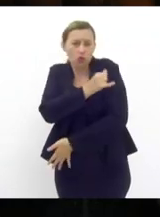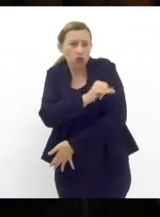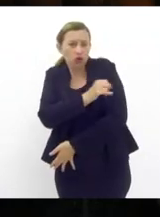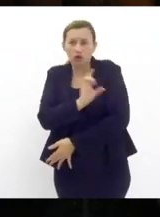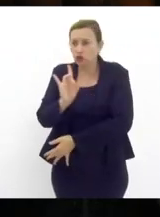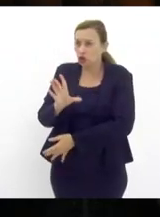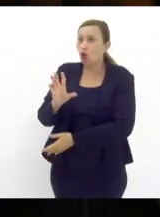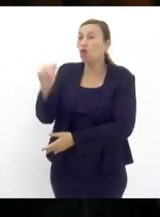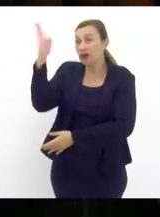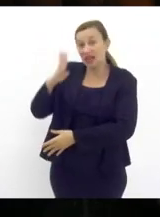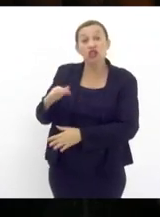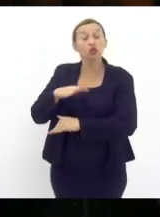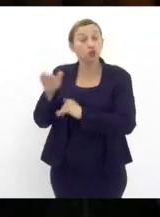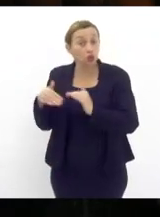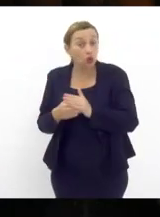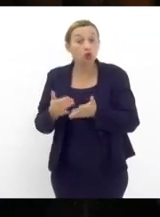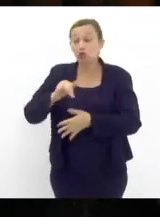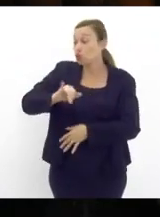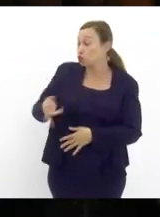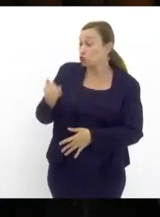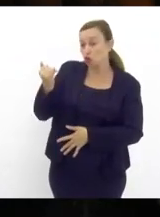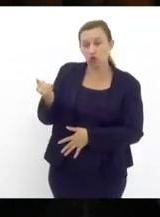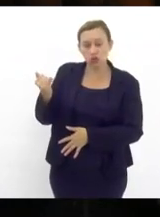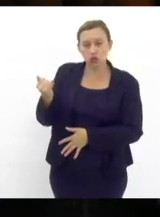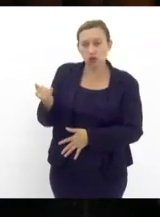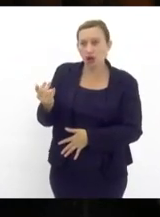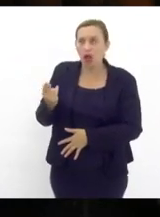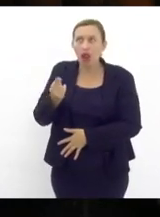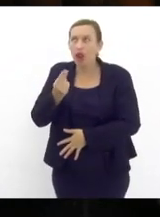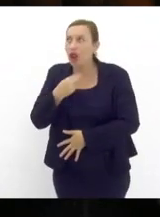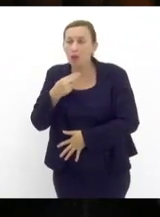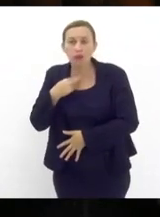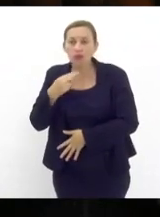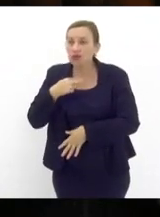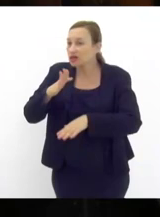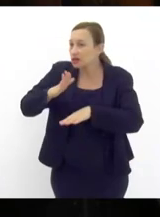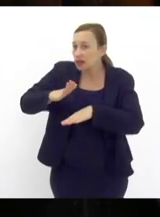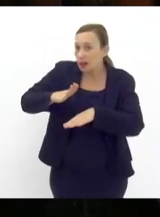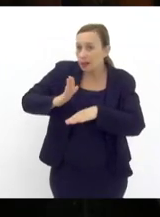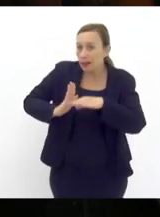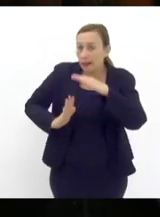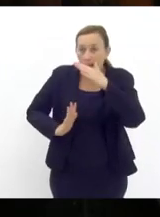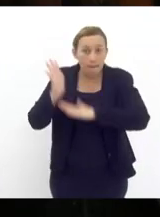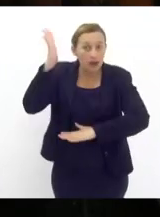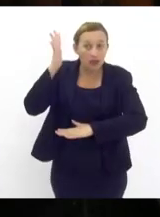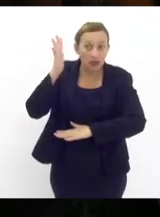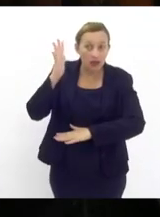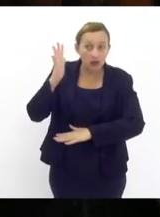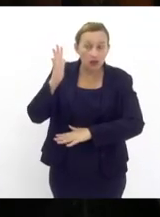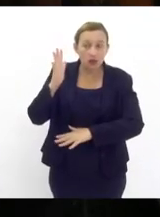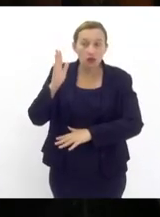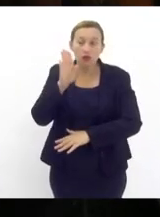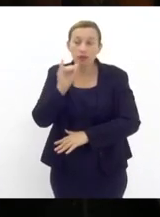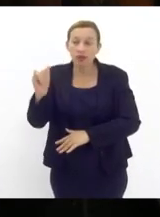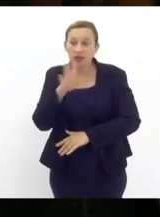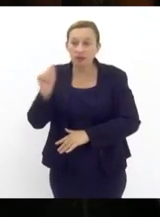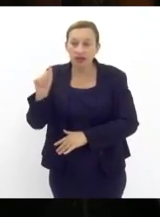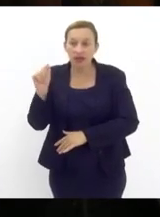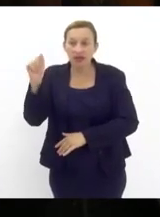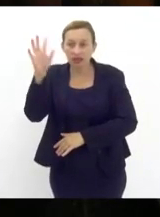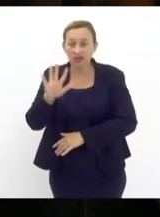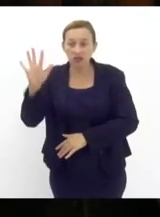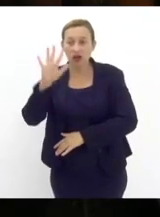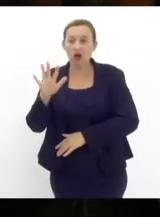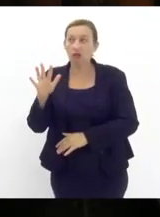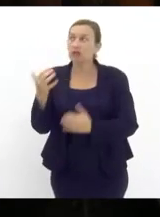inteiro esse juros não podia ultrapassar o PIB Nacional tinha que ser no